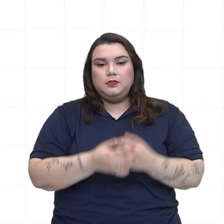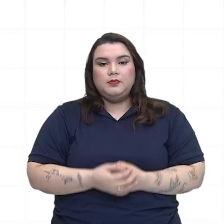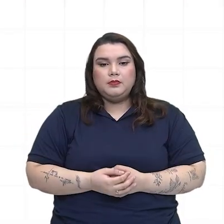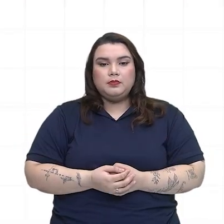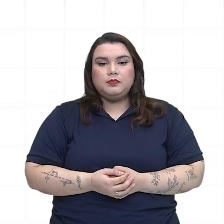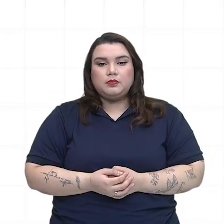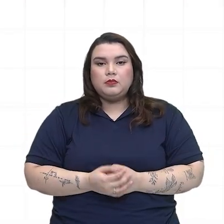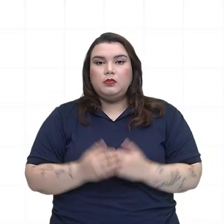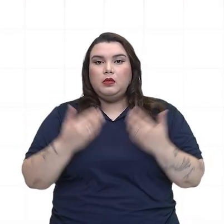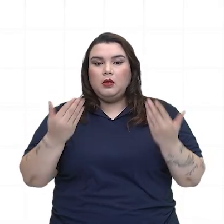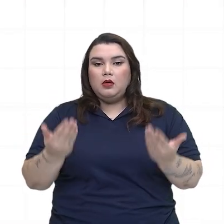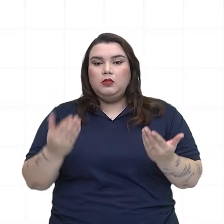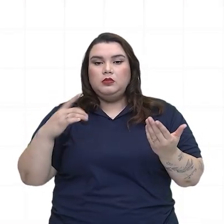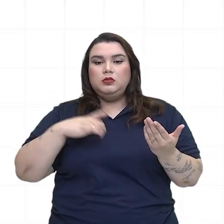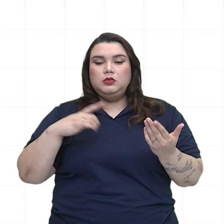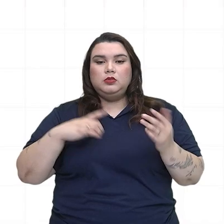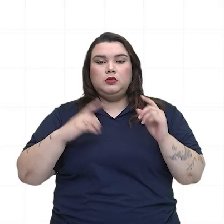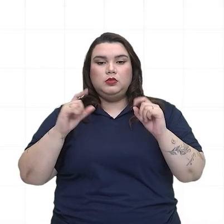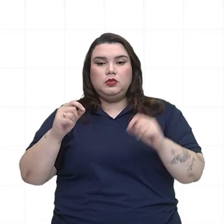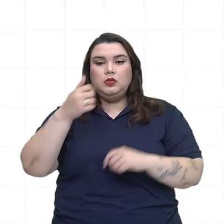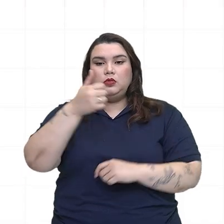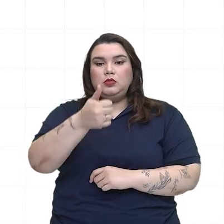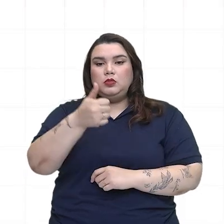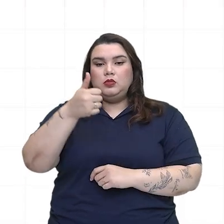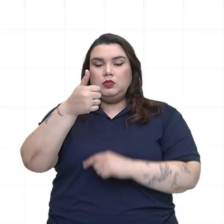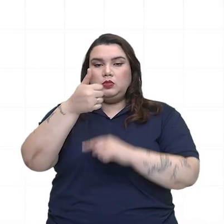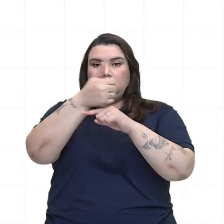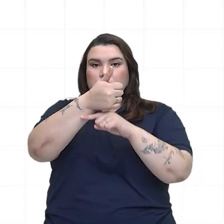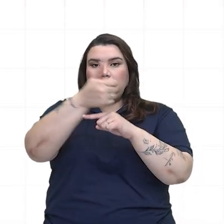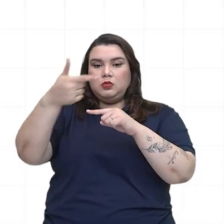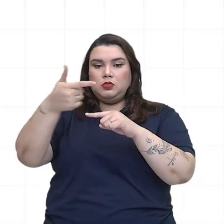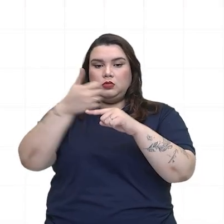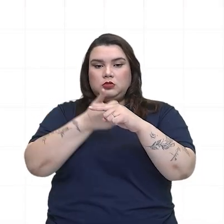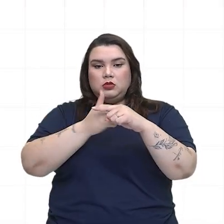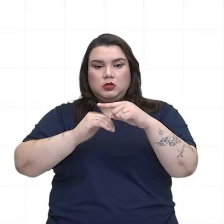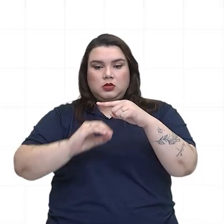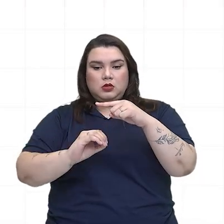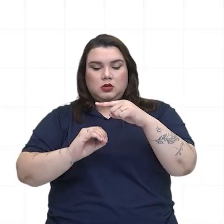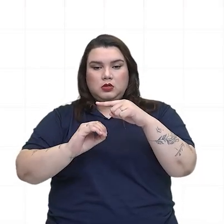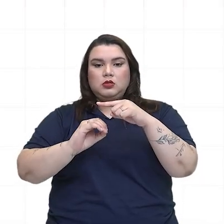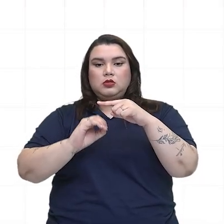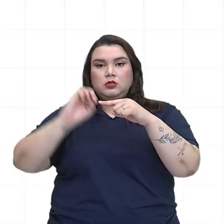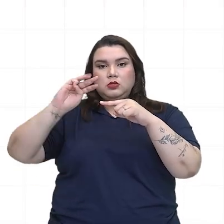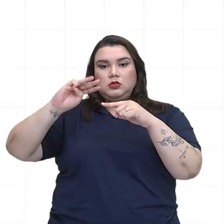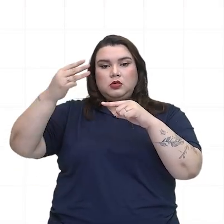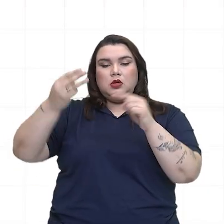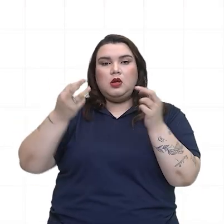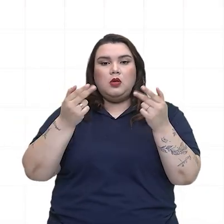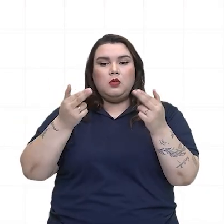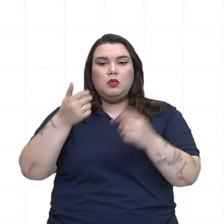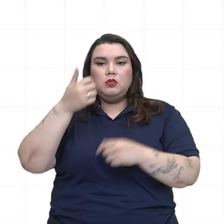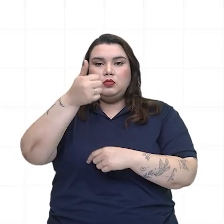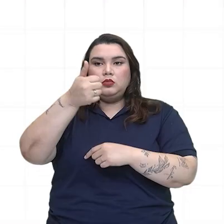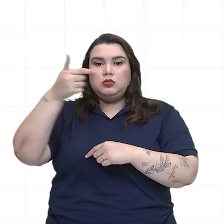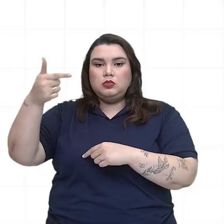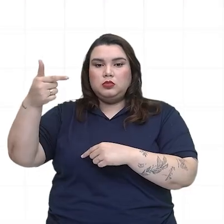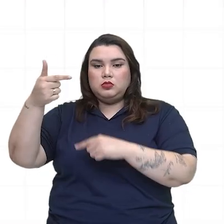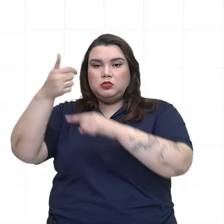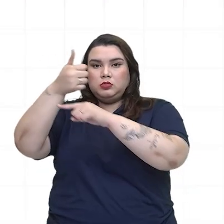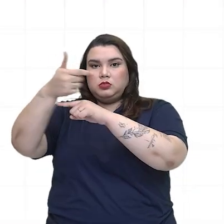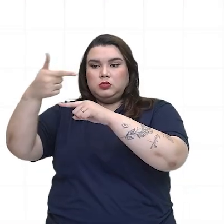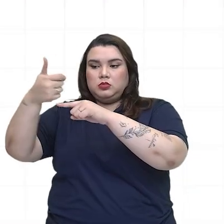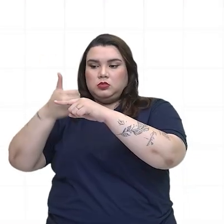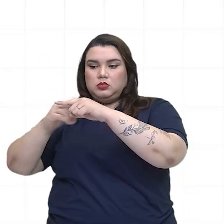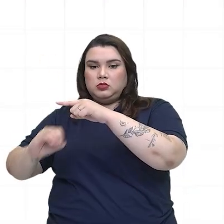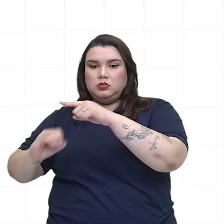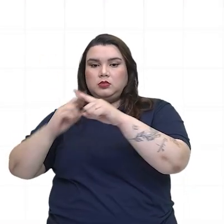Então, quando a gente tem 12 sobre 10 elevado à terceira, é o mesmo que 12 sobre